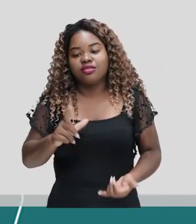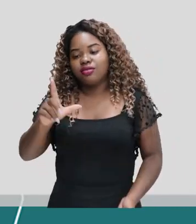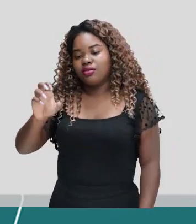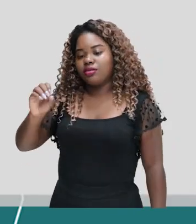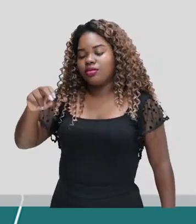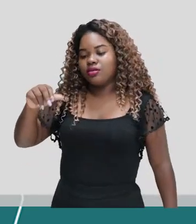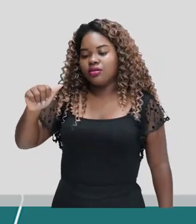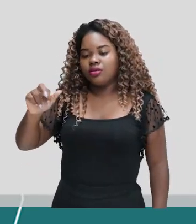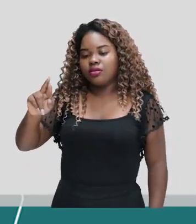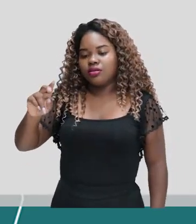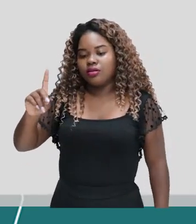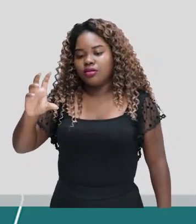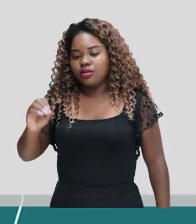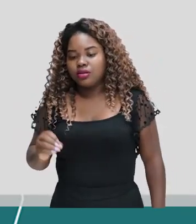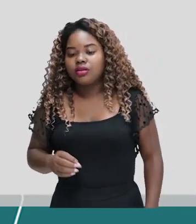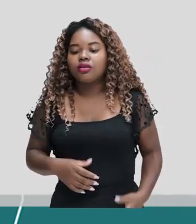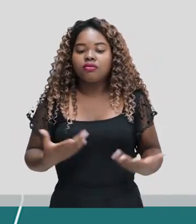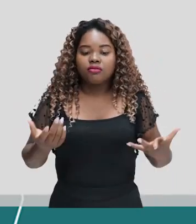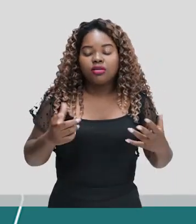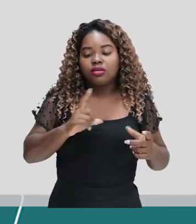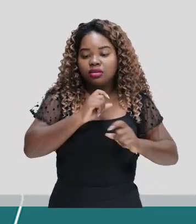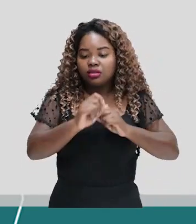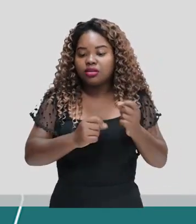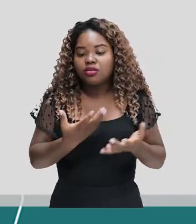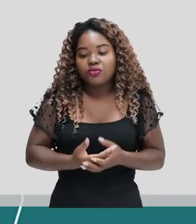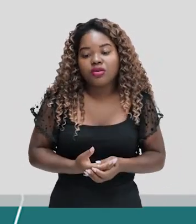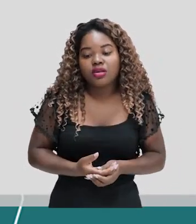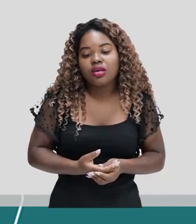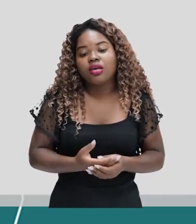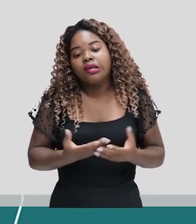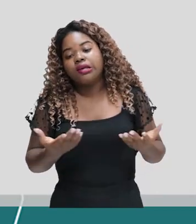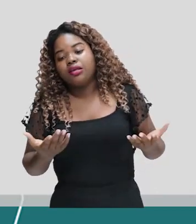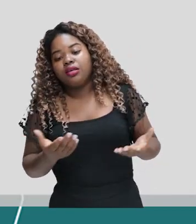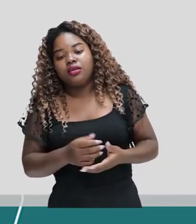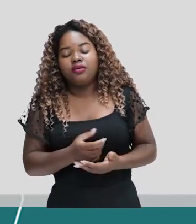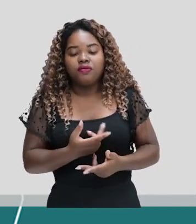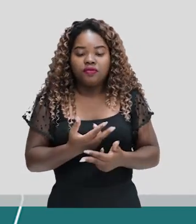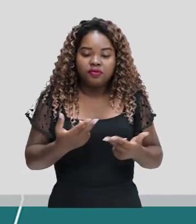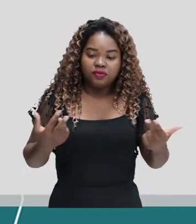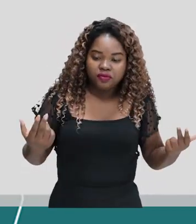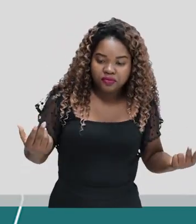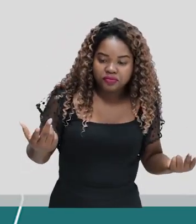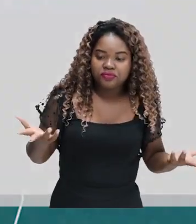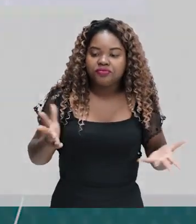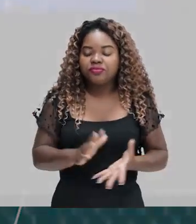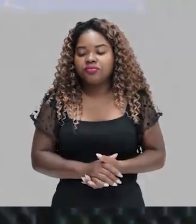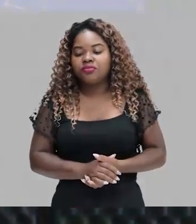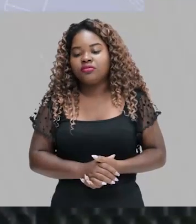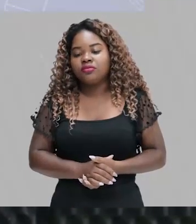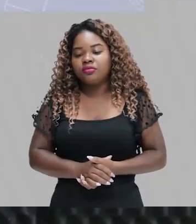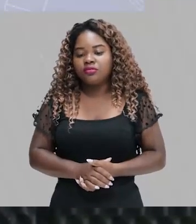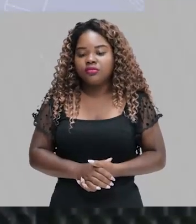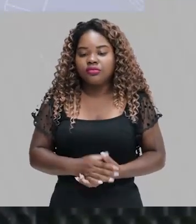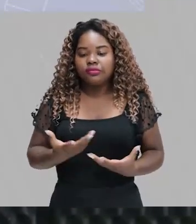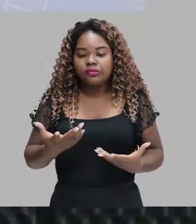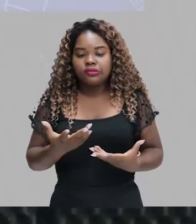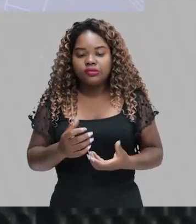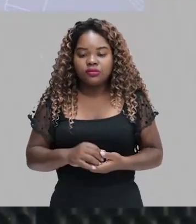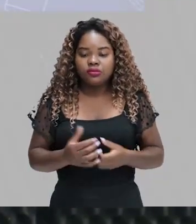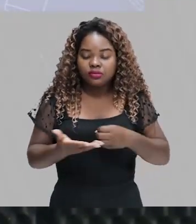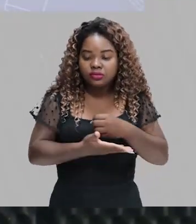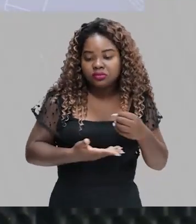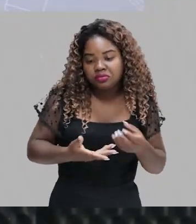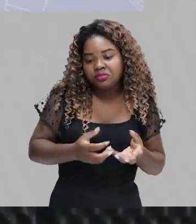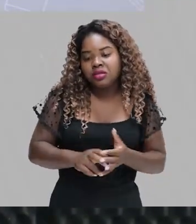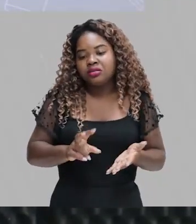possível homoafetividade da Vinci. Eu estou entrando em possibilidades, em especulações que a gente não tem base, porque não tem dados